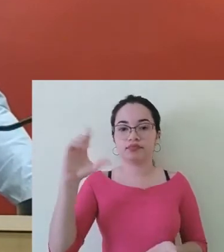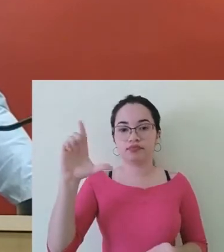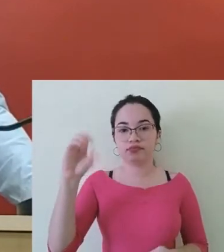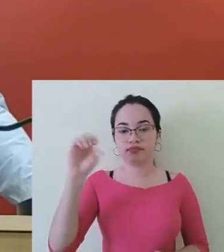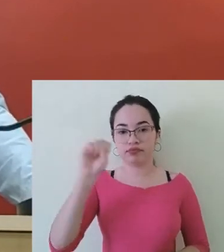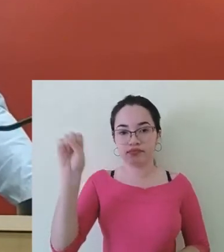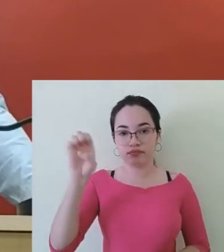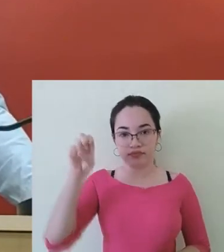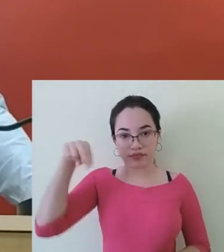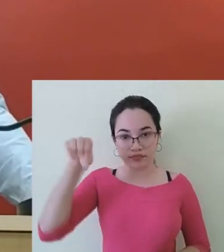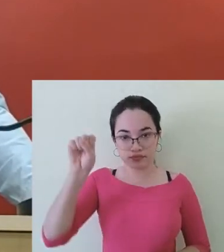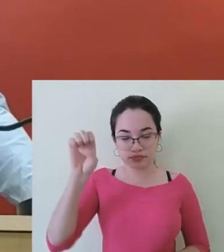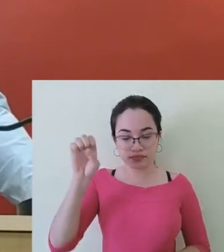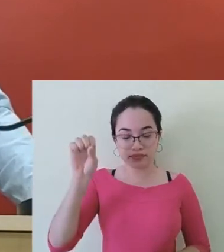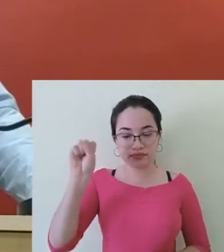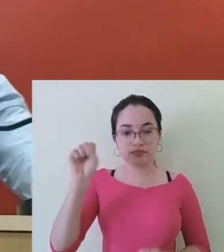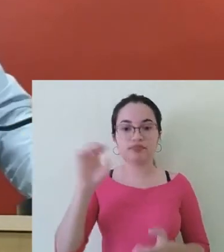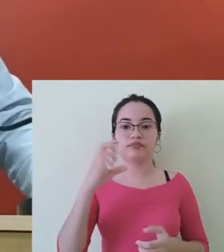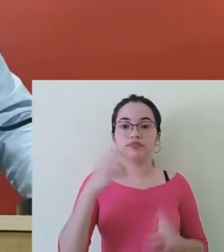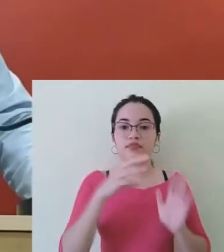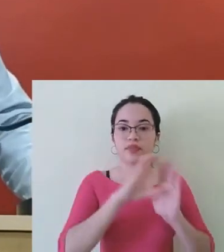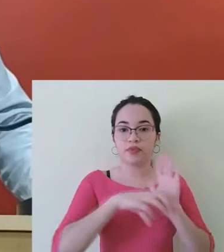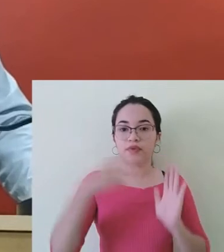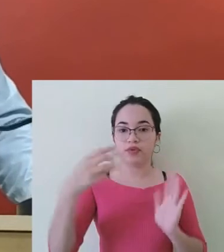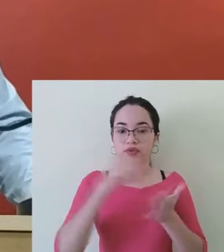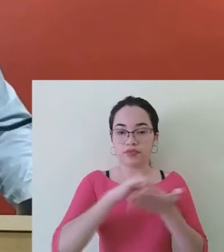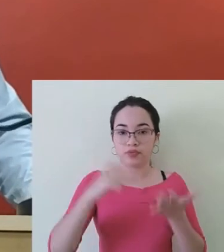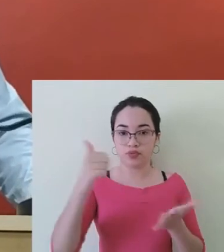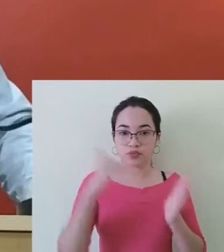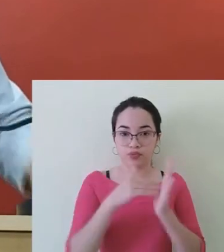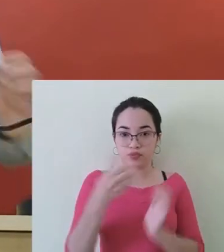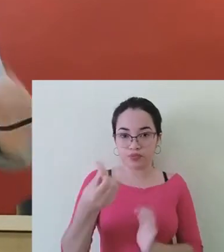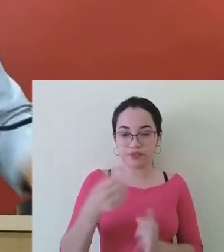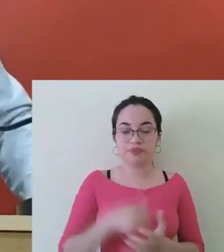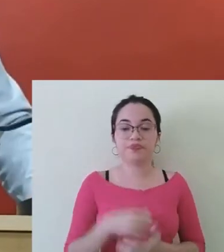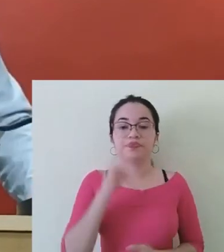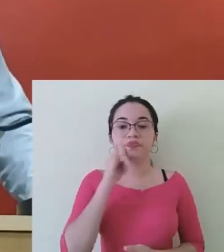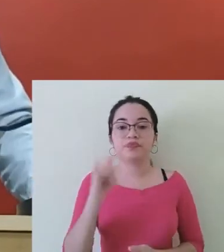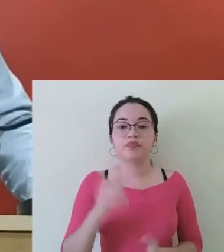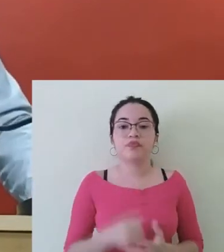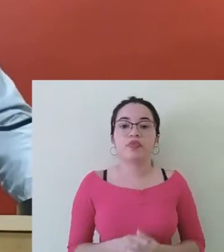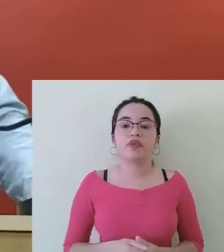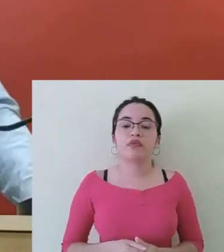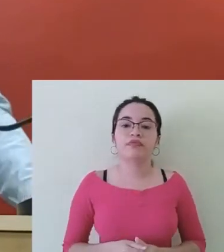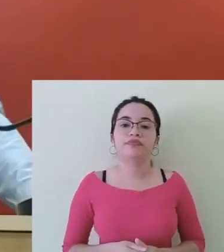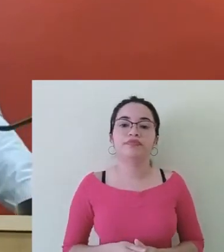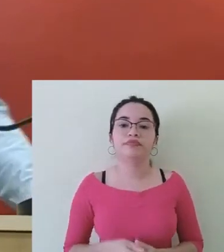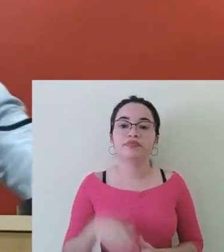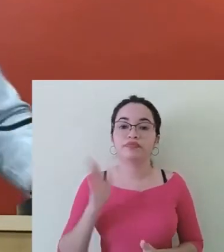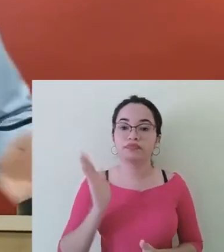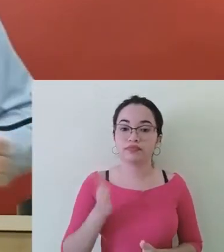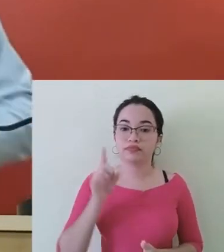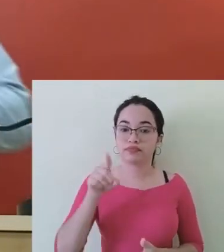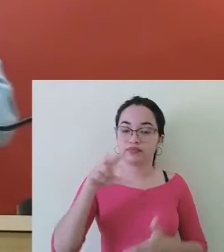vocês Colossenses 3, de 1 a 6, que diz assim: portanto, já que